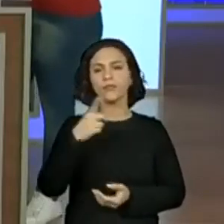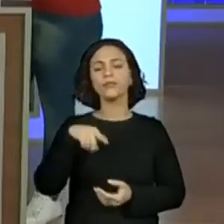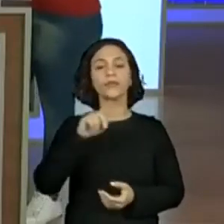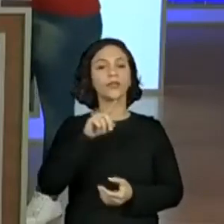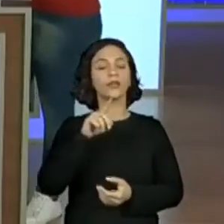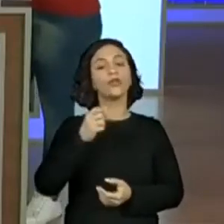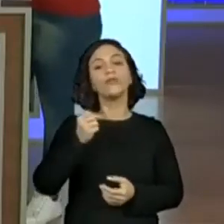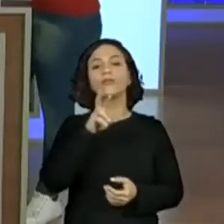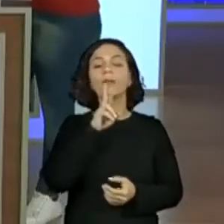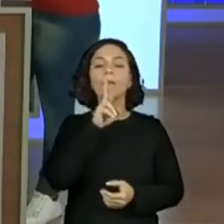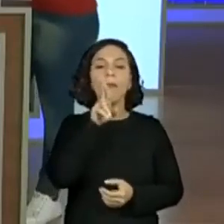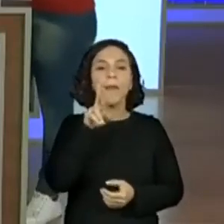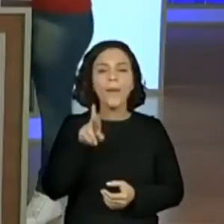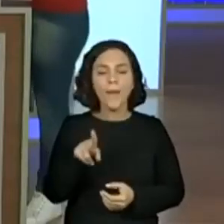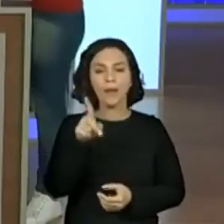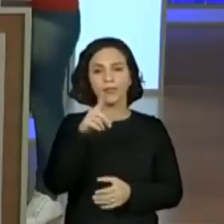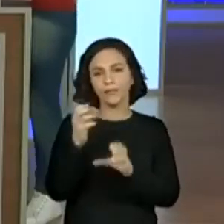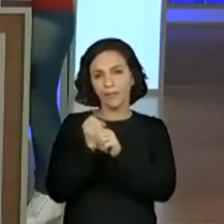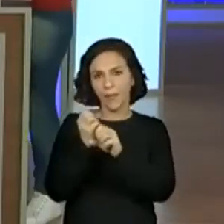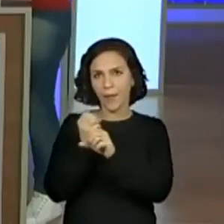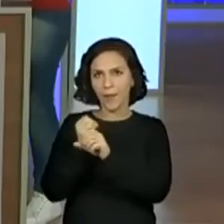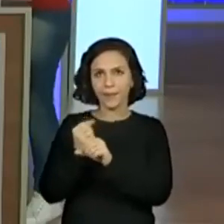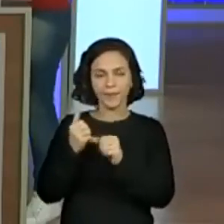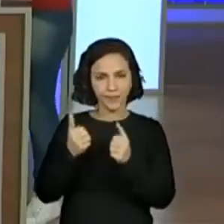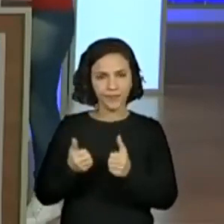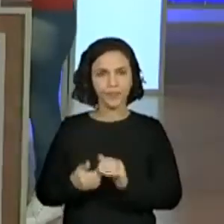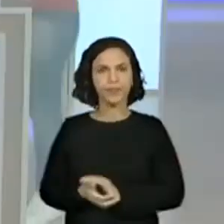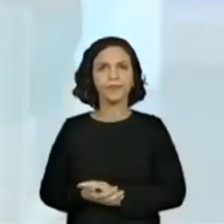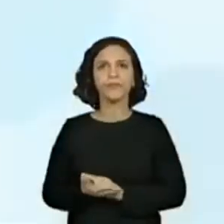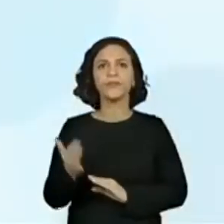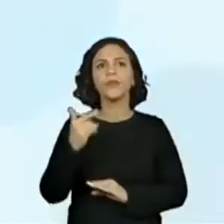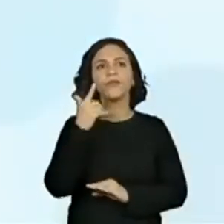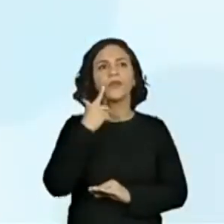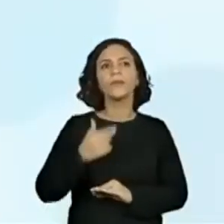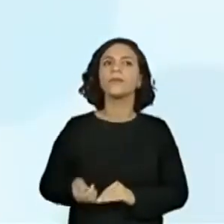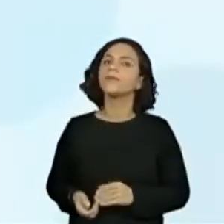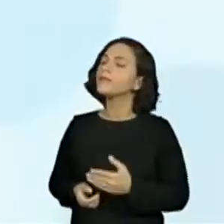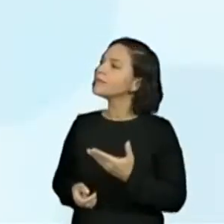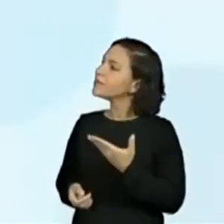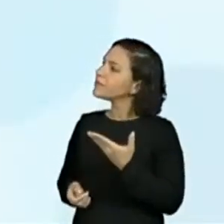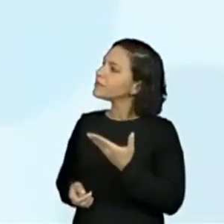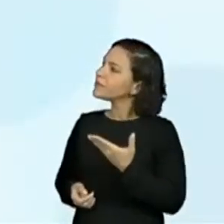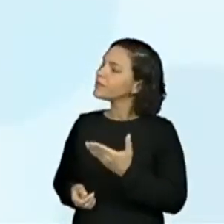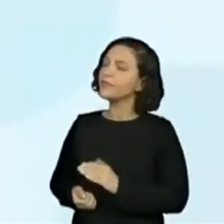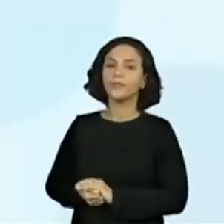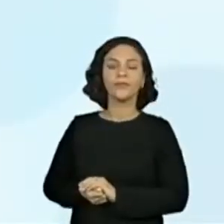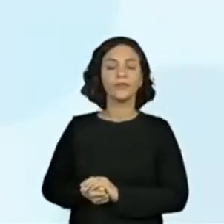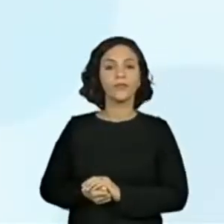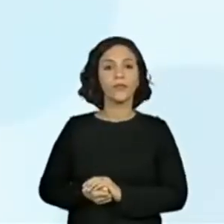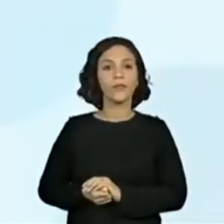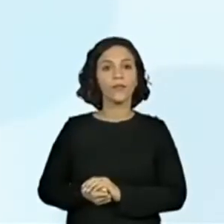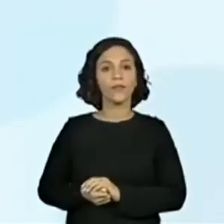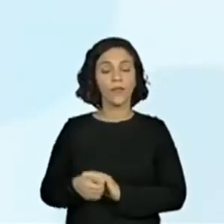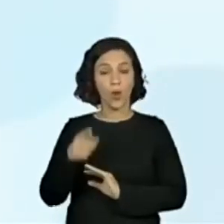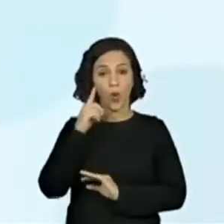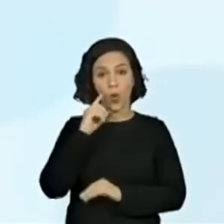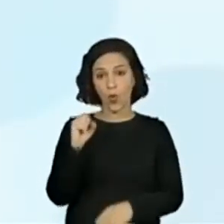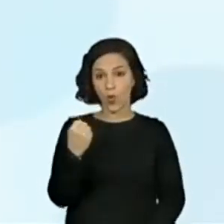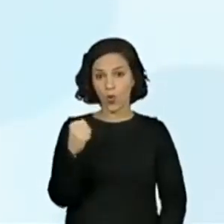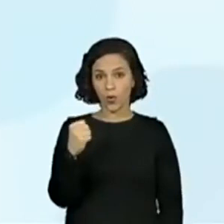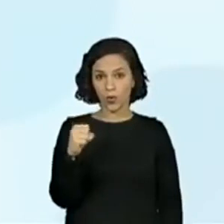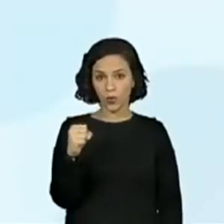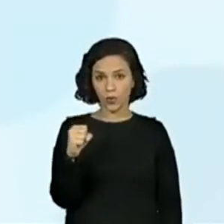Ou melhor, resolver aqui essas operações, não é? Vamos lá, então? Nós temos aqui o número